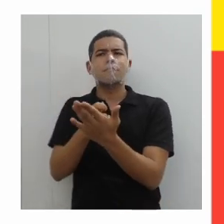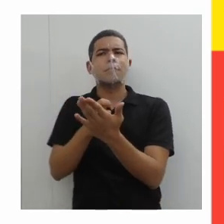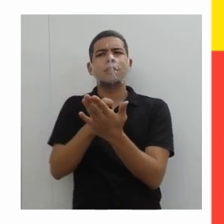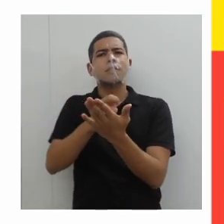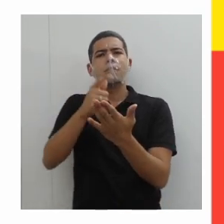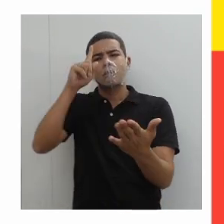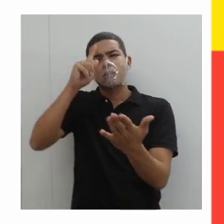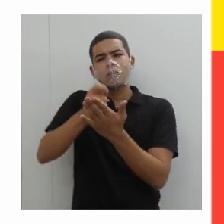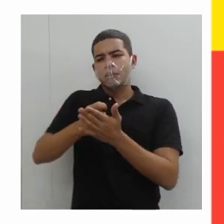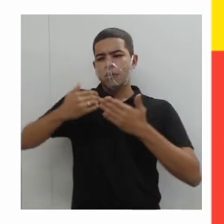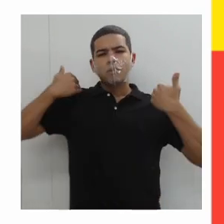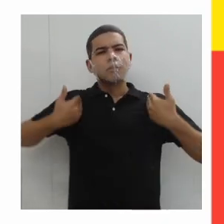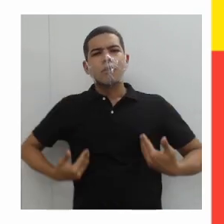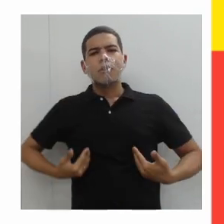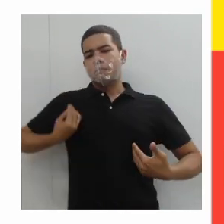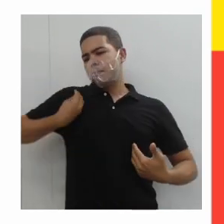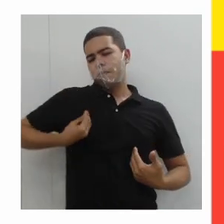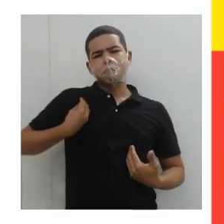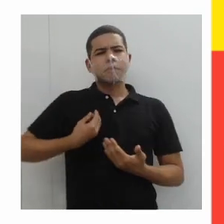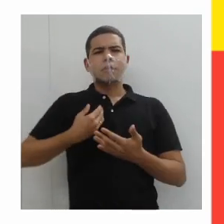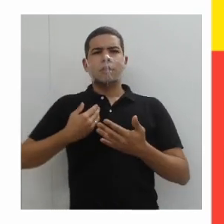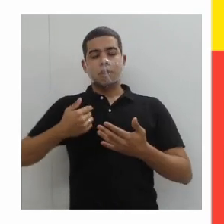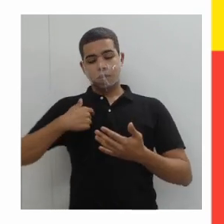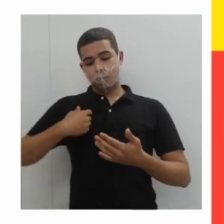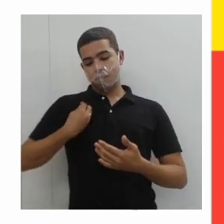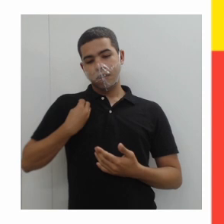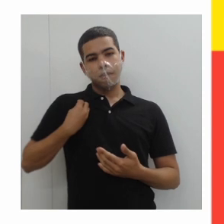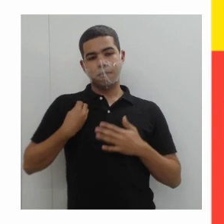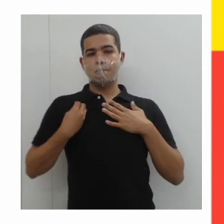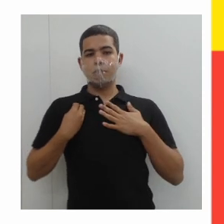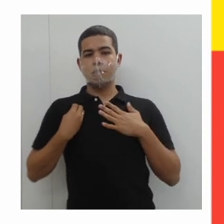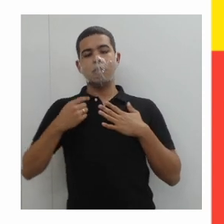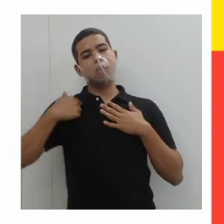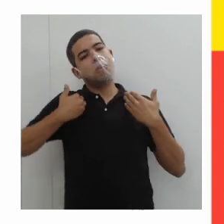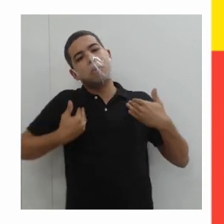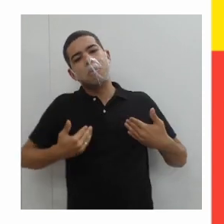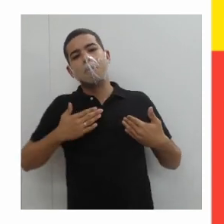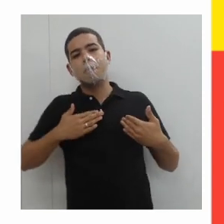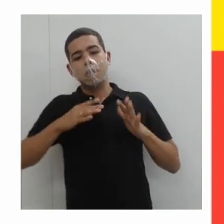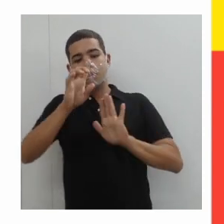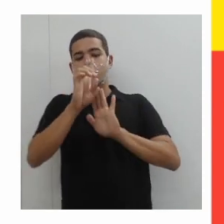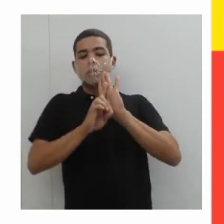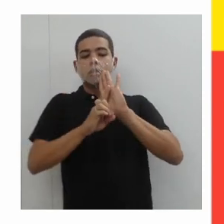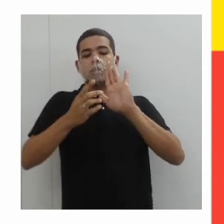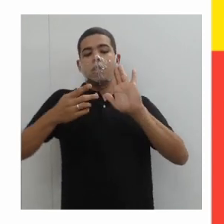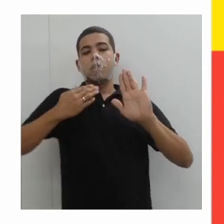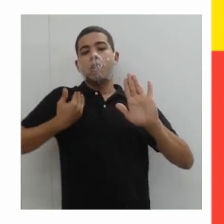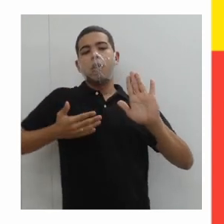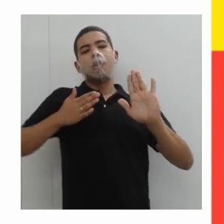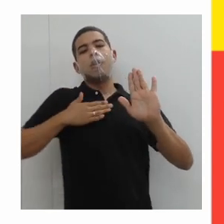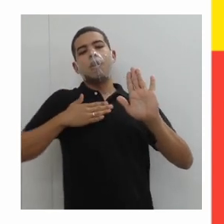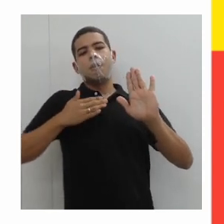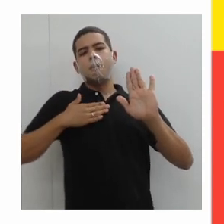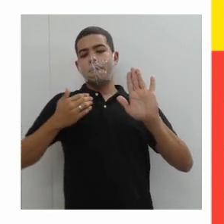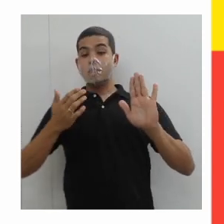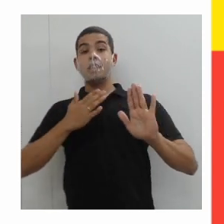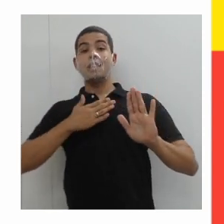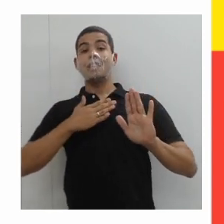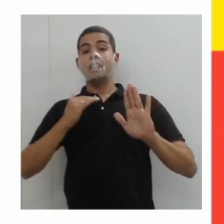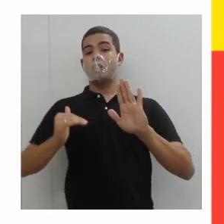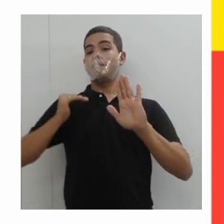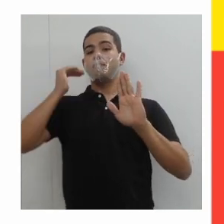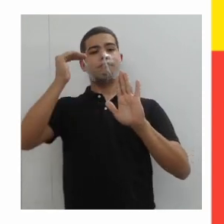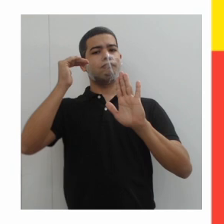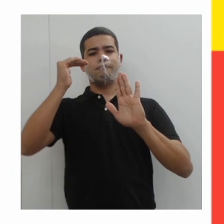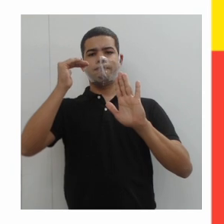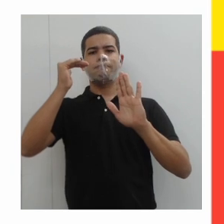e sobre os nossos corpos, certo? É a minha vida, é o meu corpo, o direito sobre o meu corpo, ele é soberano, certo? E sou